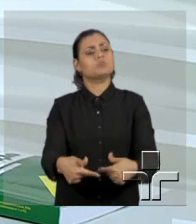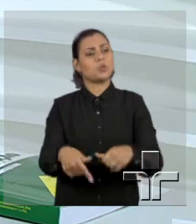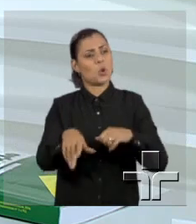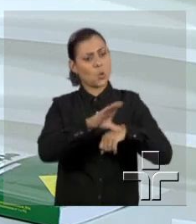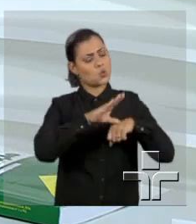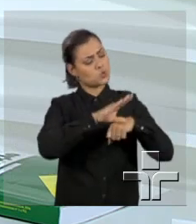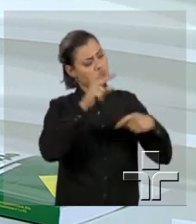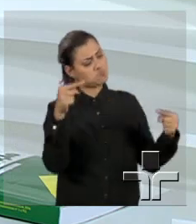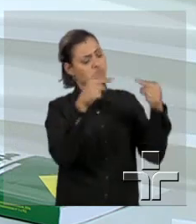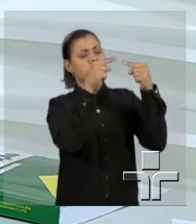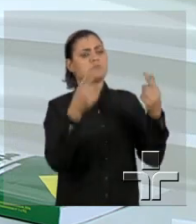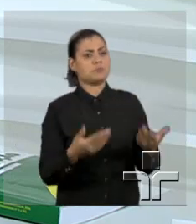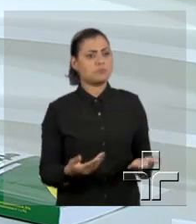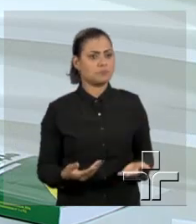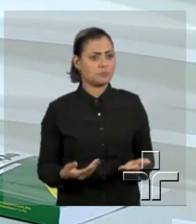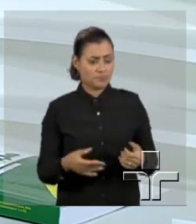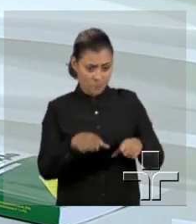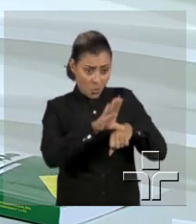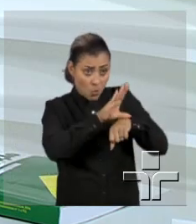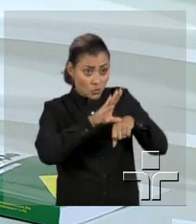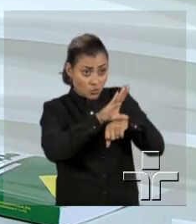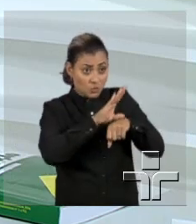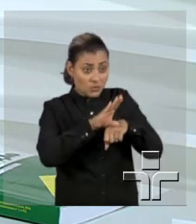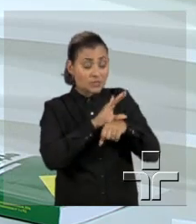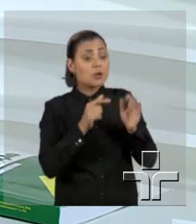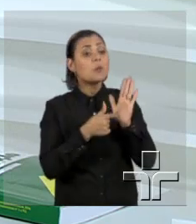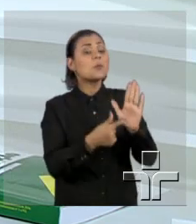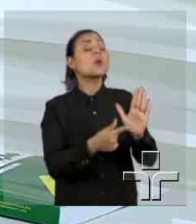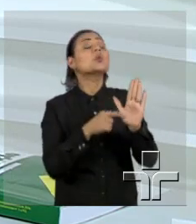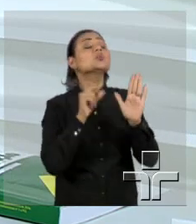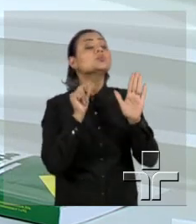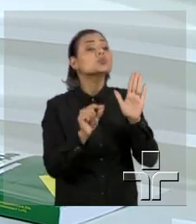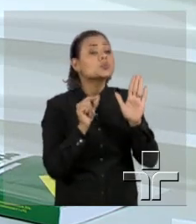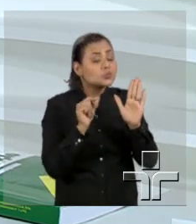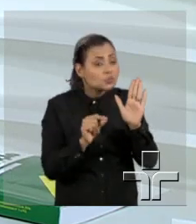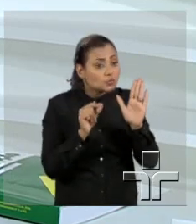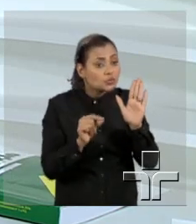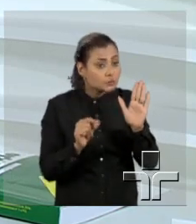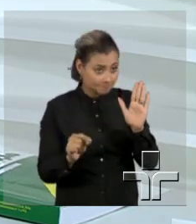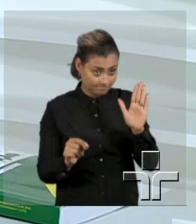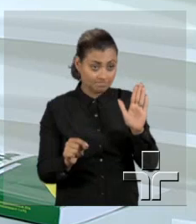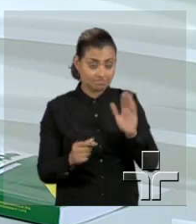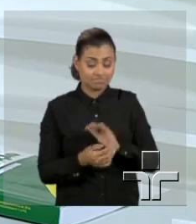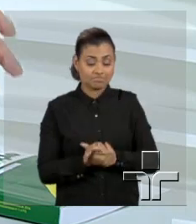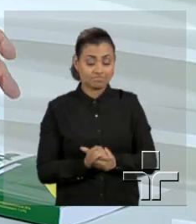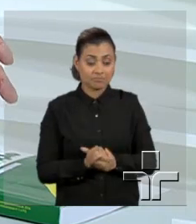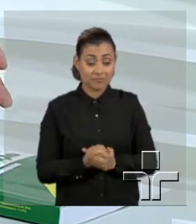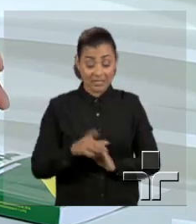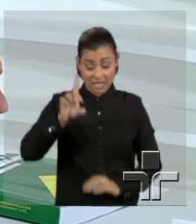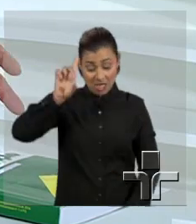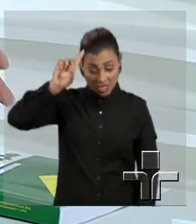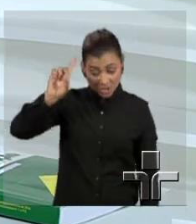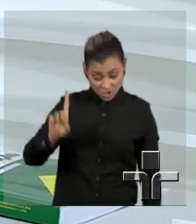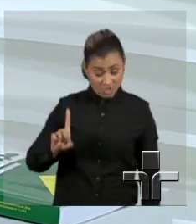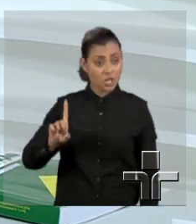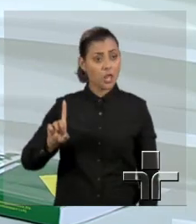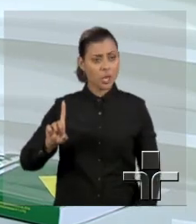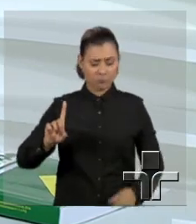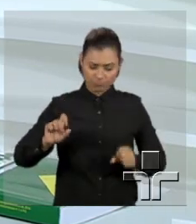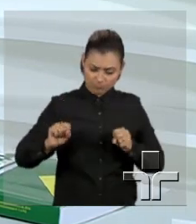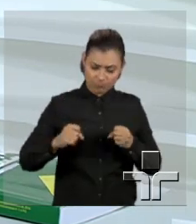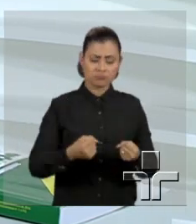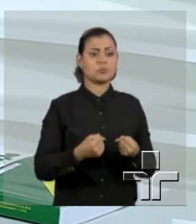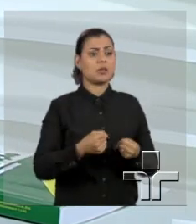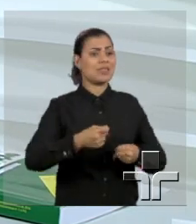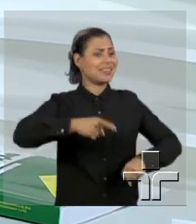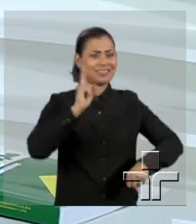Constituição. Porque a Constituição, quando diz que os direitos e garantias fundamentais têm aplicação